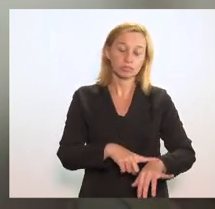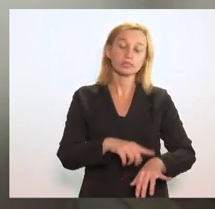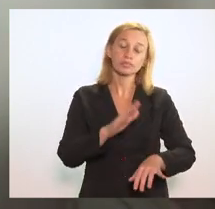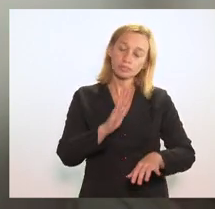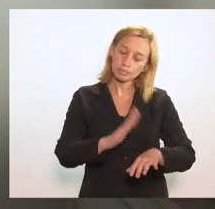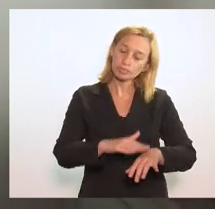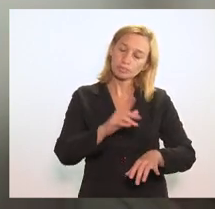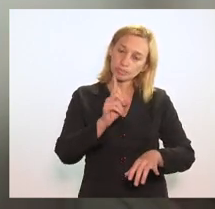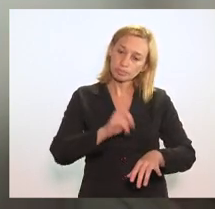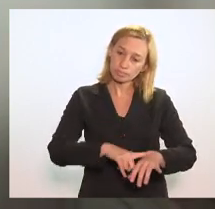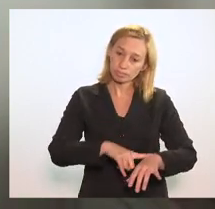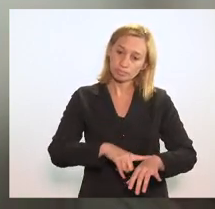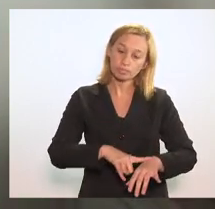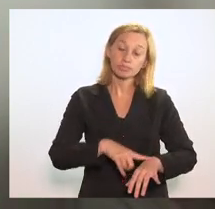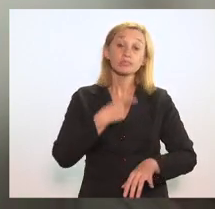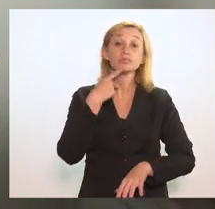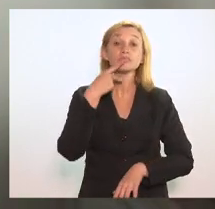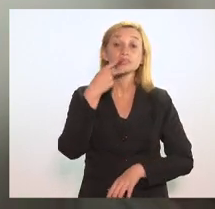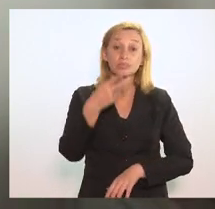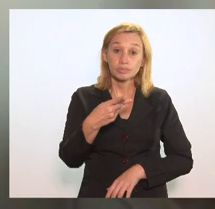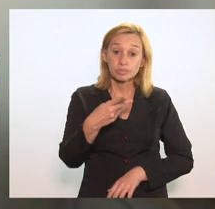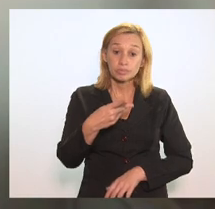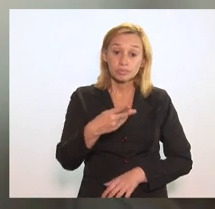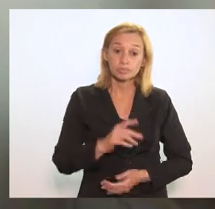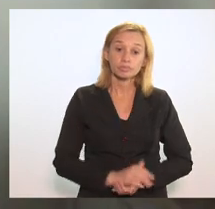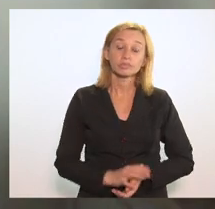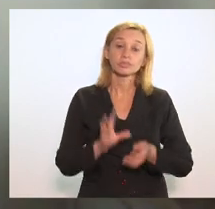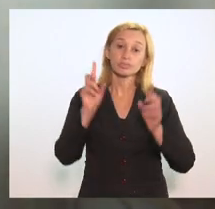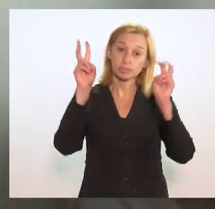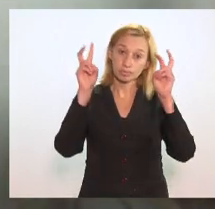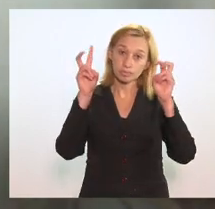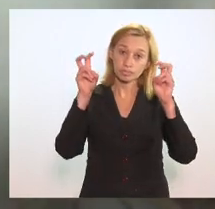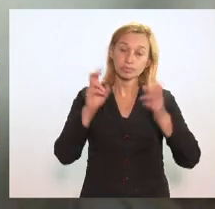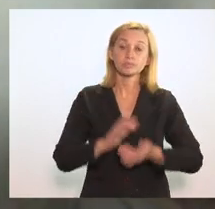tempo, me pronunciar sobre a matéria.